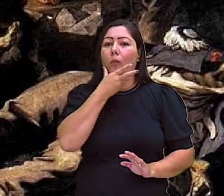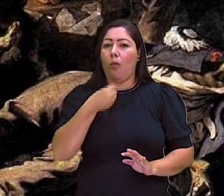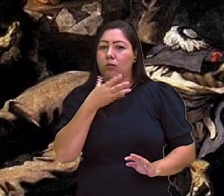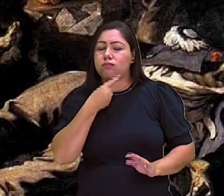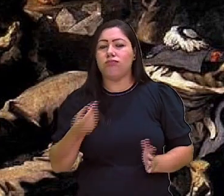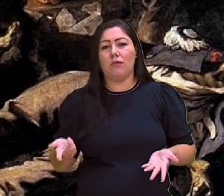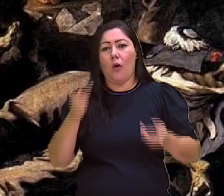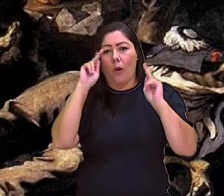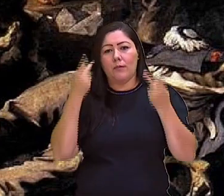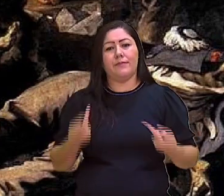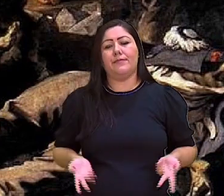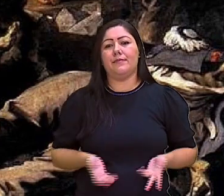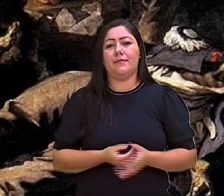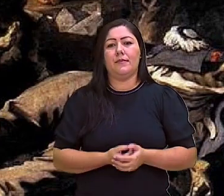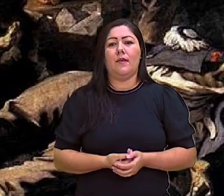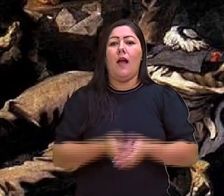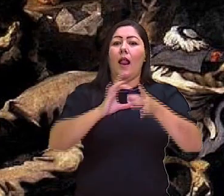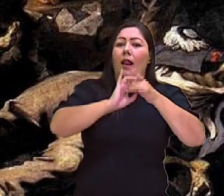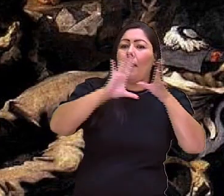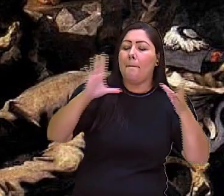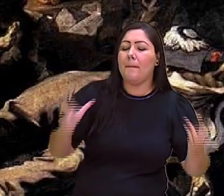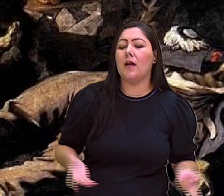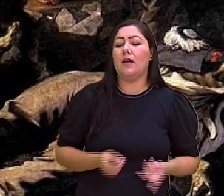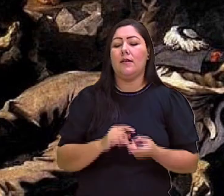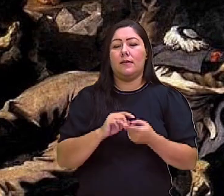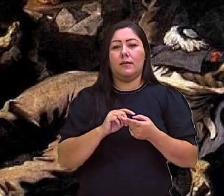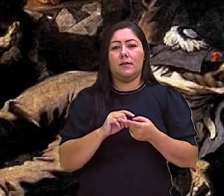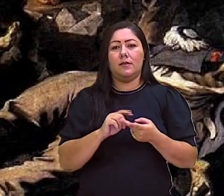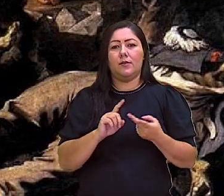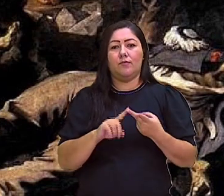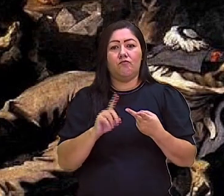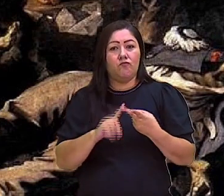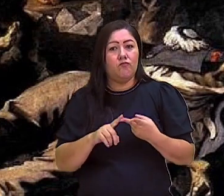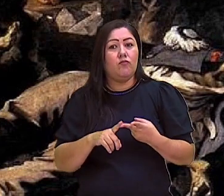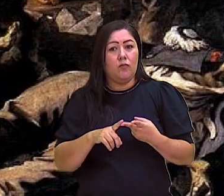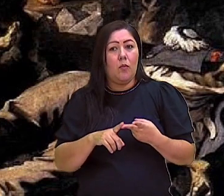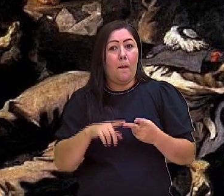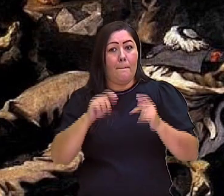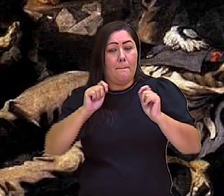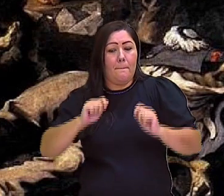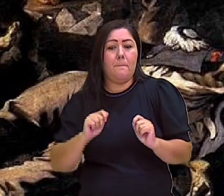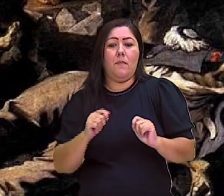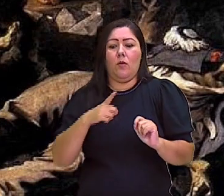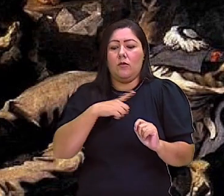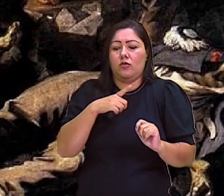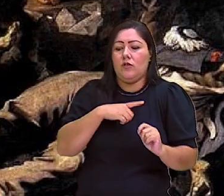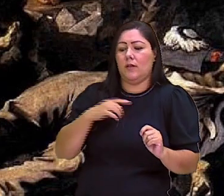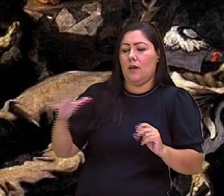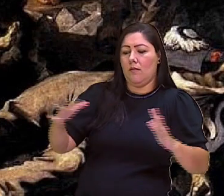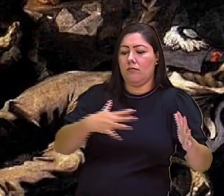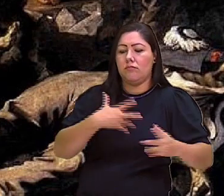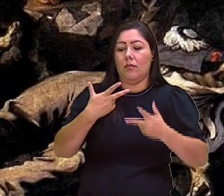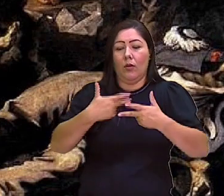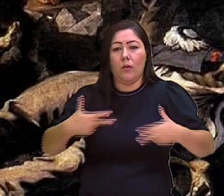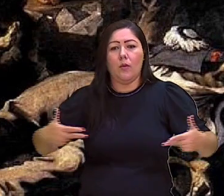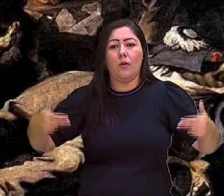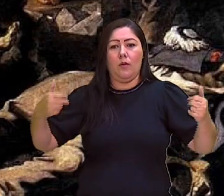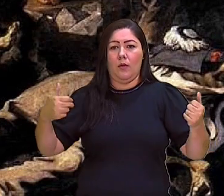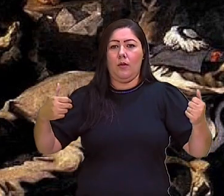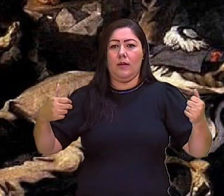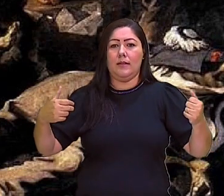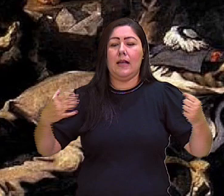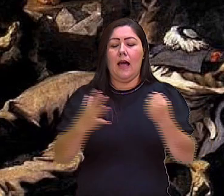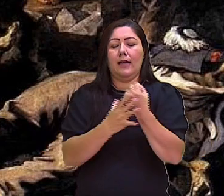direitos são a liberdade, a propriedade, a segurança e a resistência à